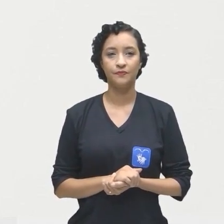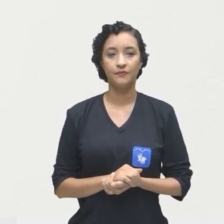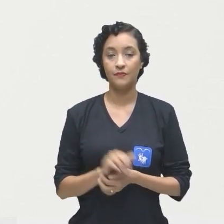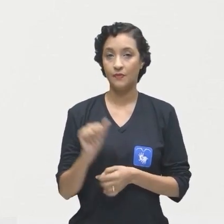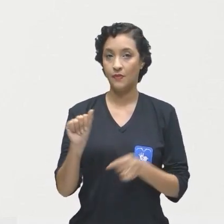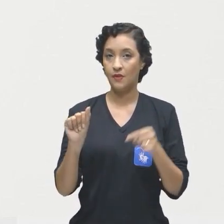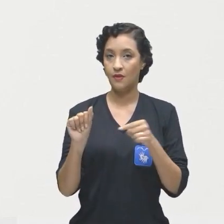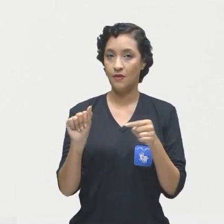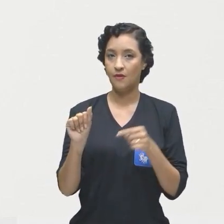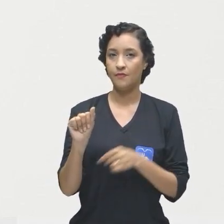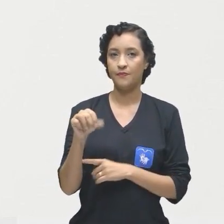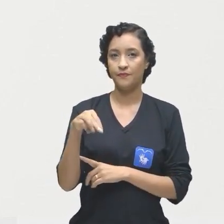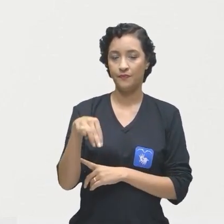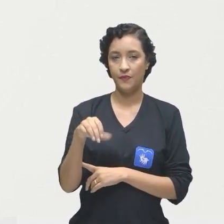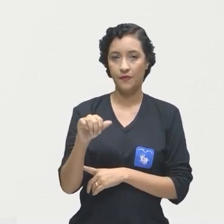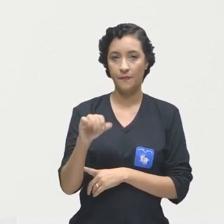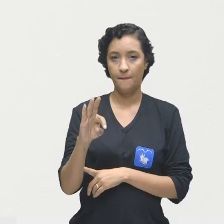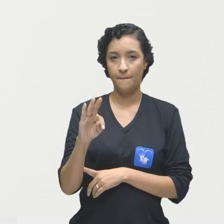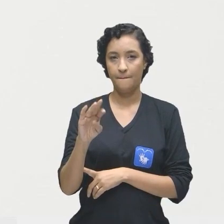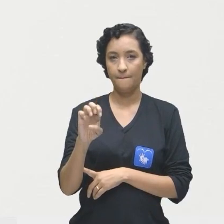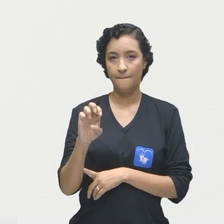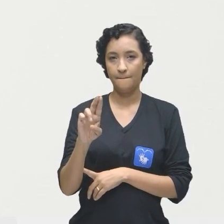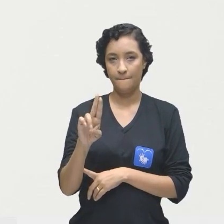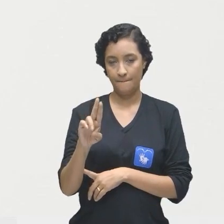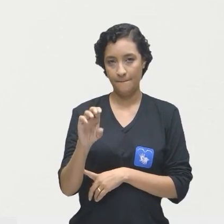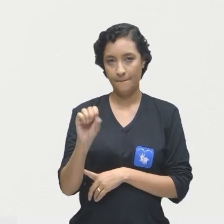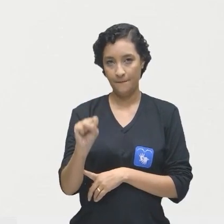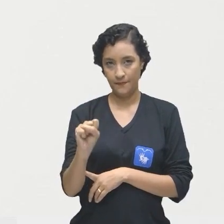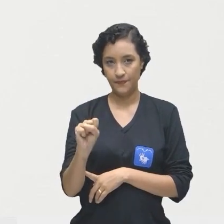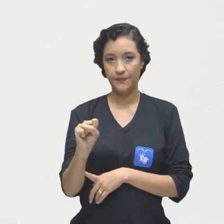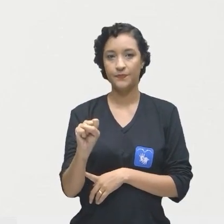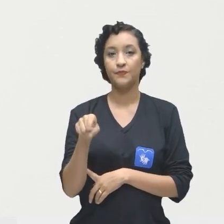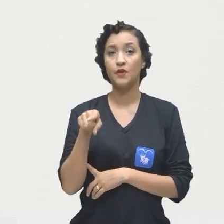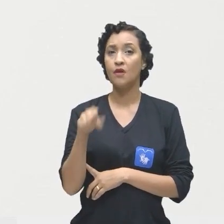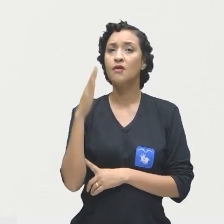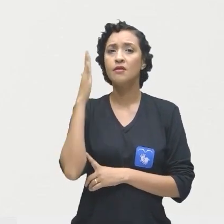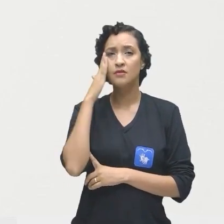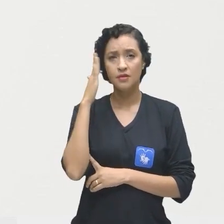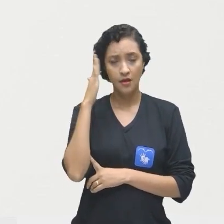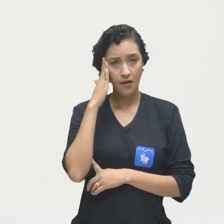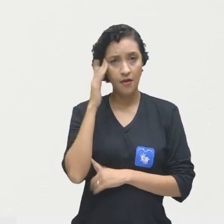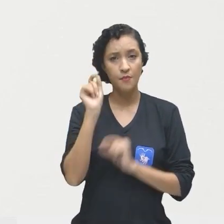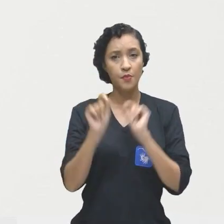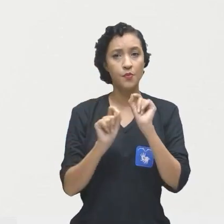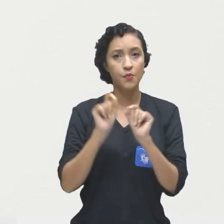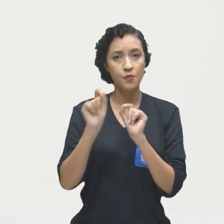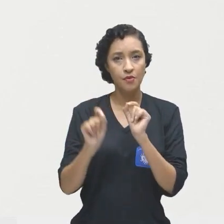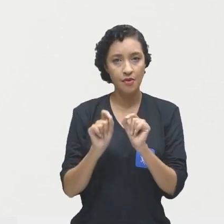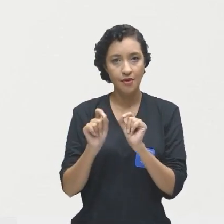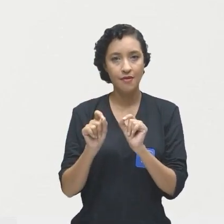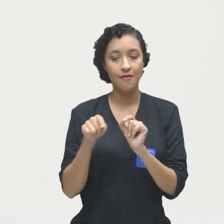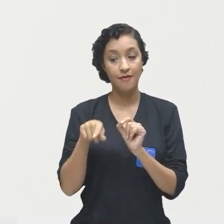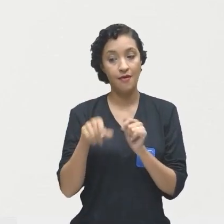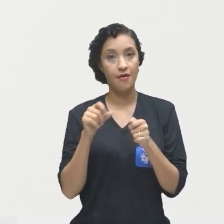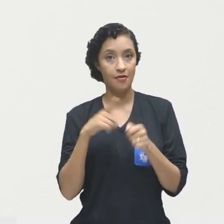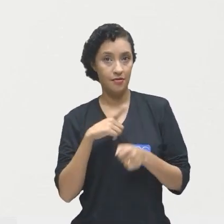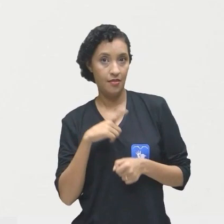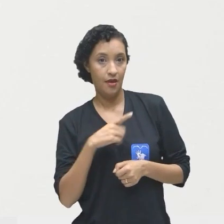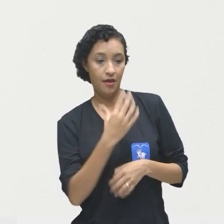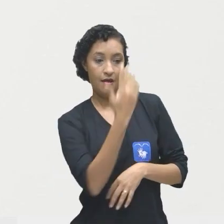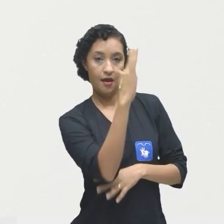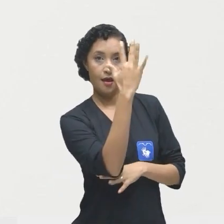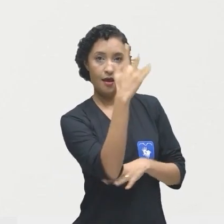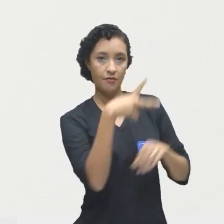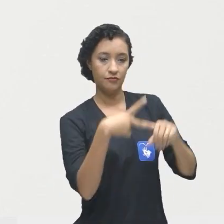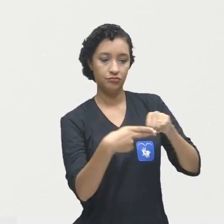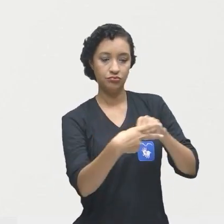ver as situações. Vamos ver o Mateus. Olha, o Mateus, ele tem uma plantação de quê? De cupuaçu. Sabe que já